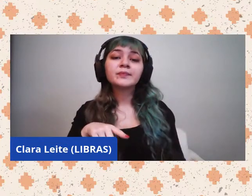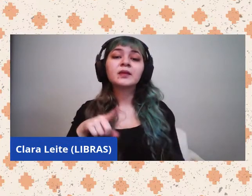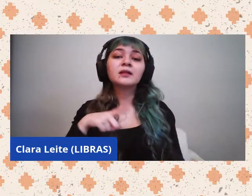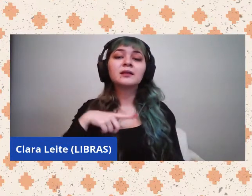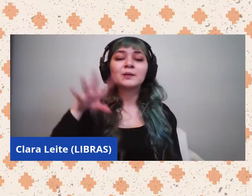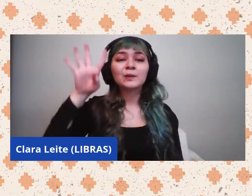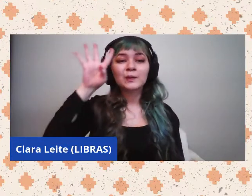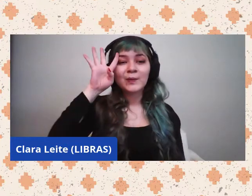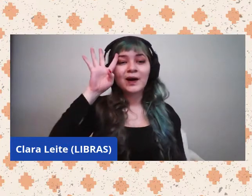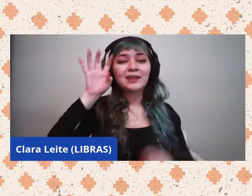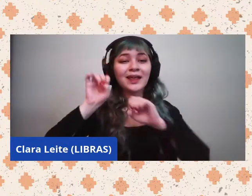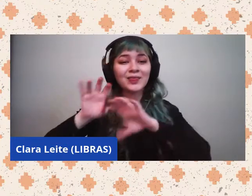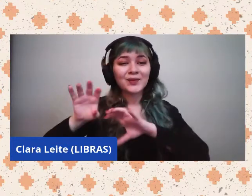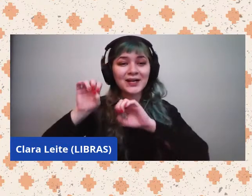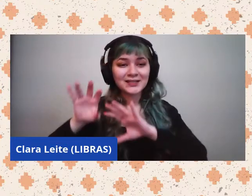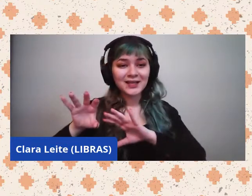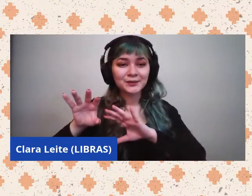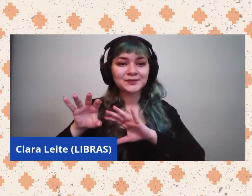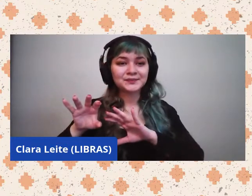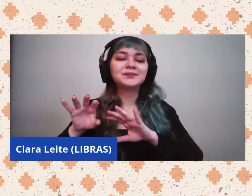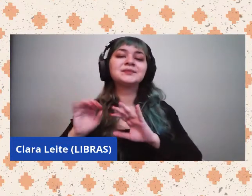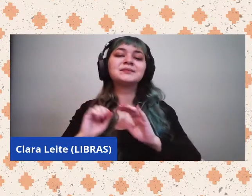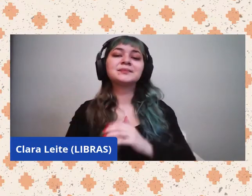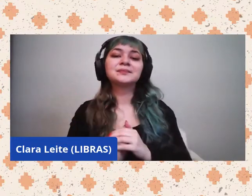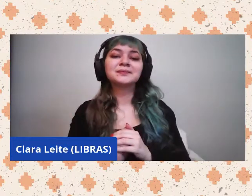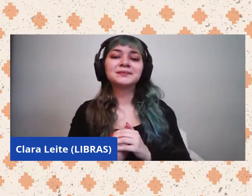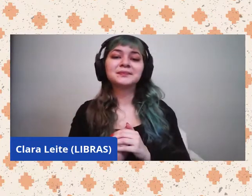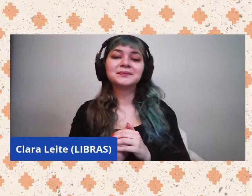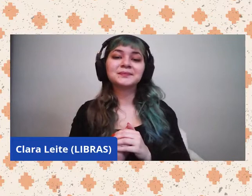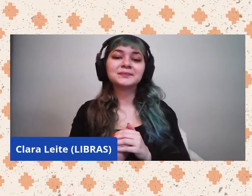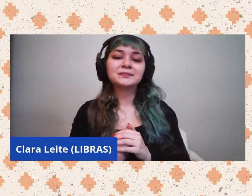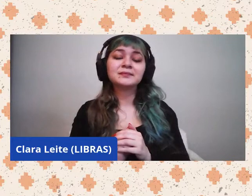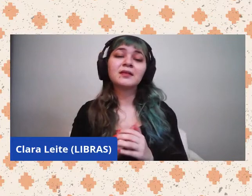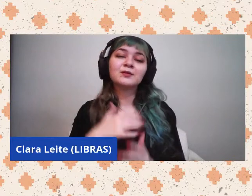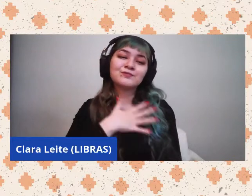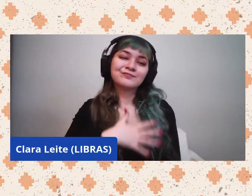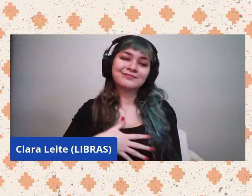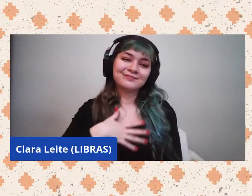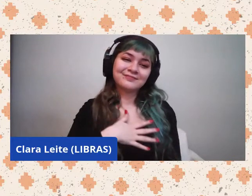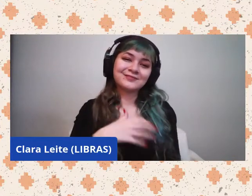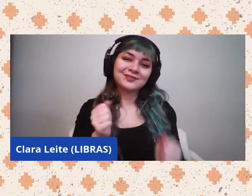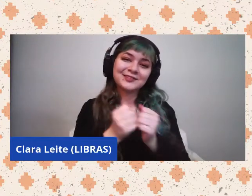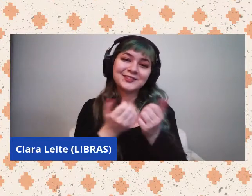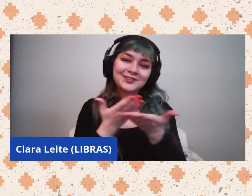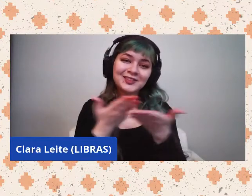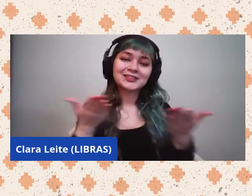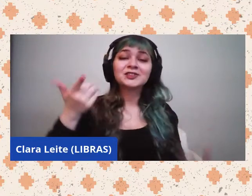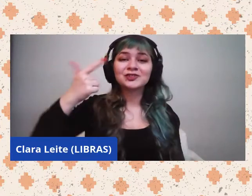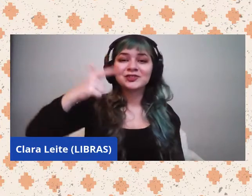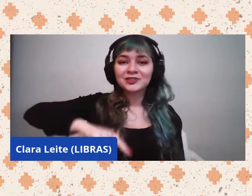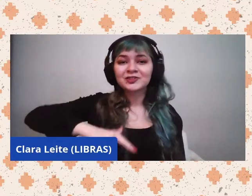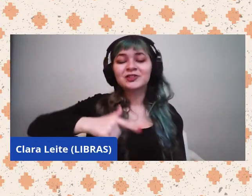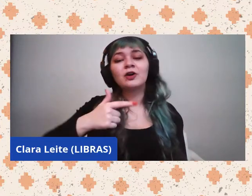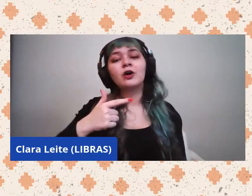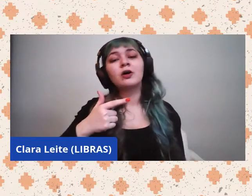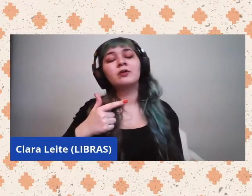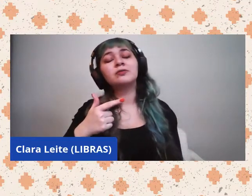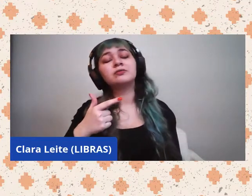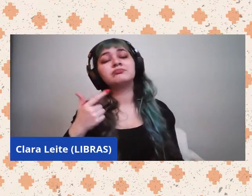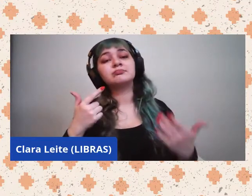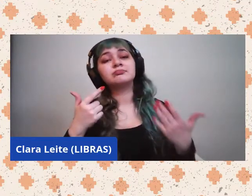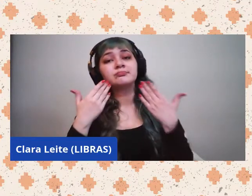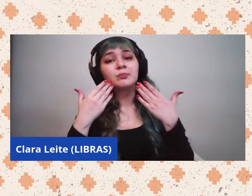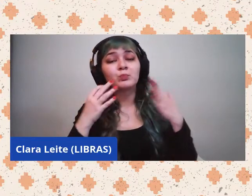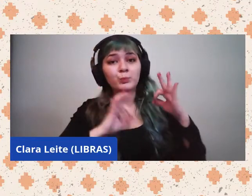quartas da educação. E é um prazer imenso estar com vocês novamente à frente desse projeto. A gente